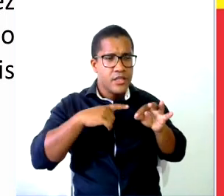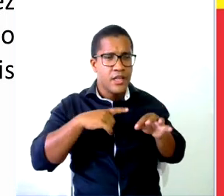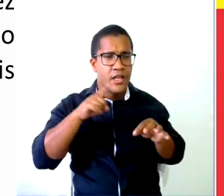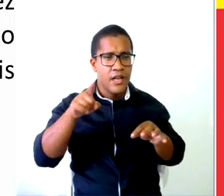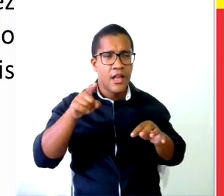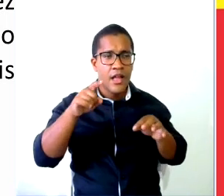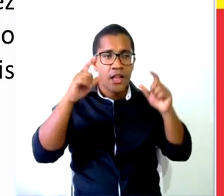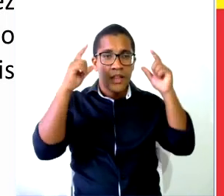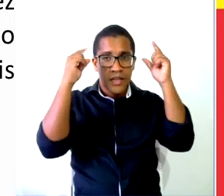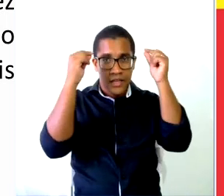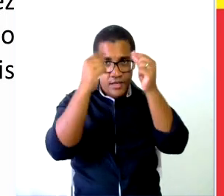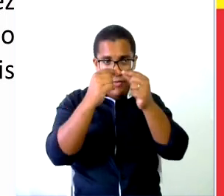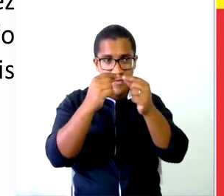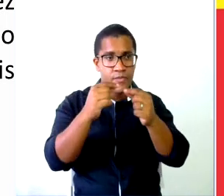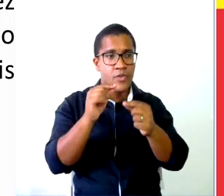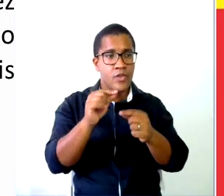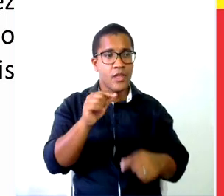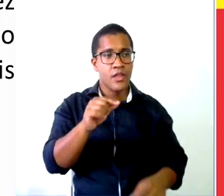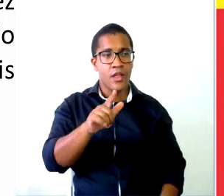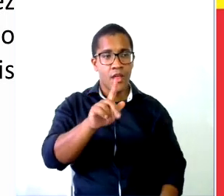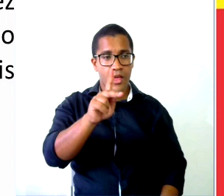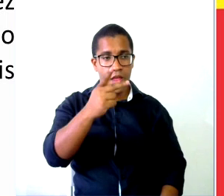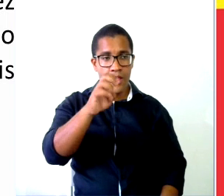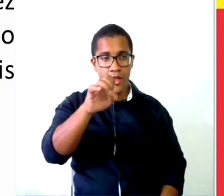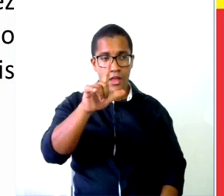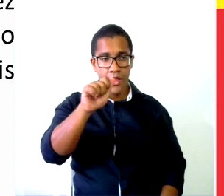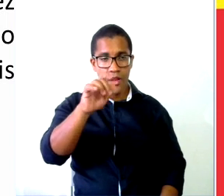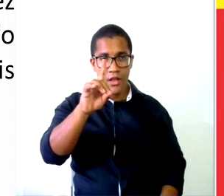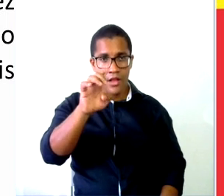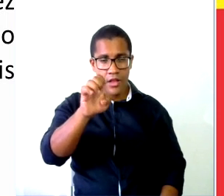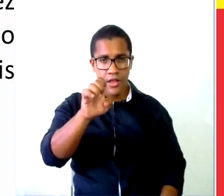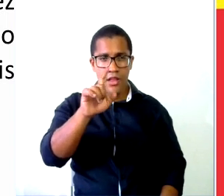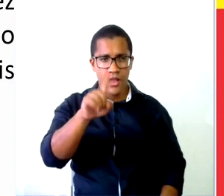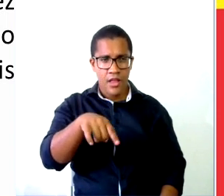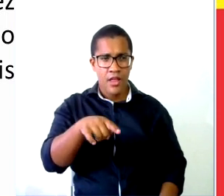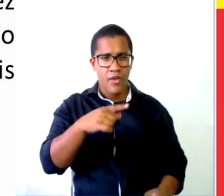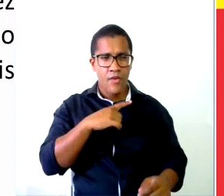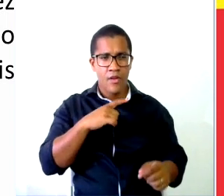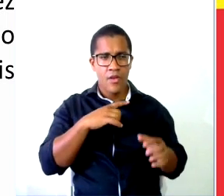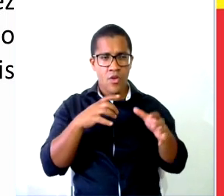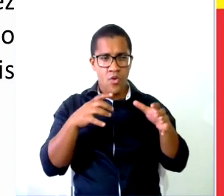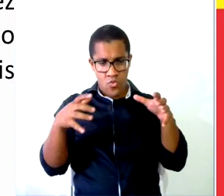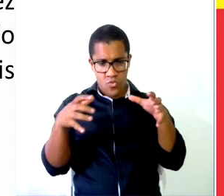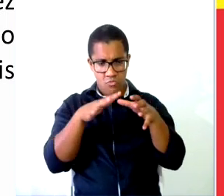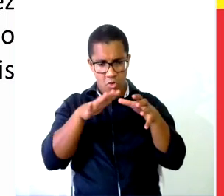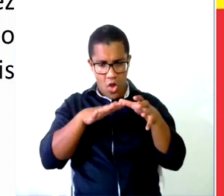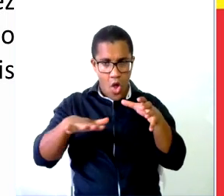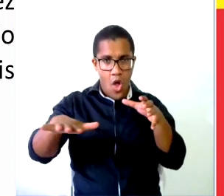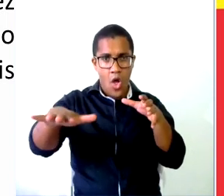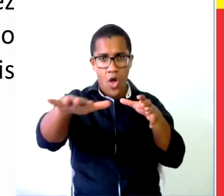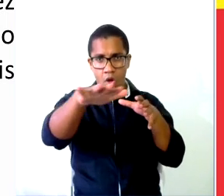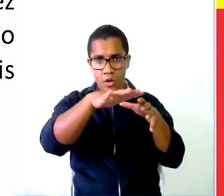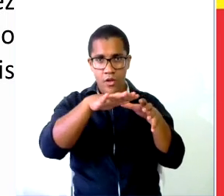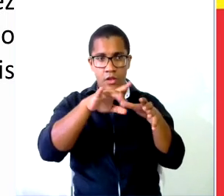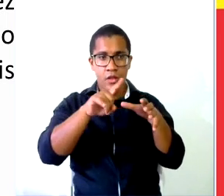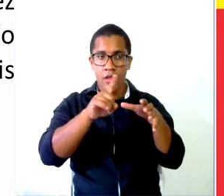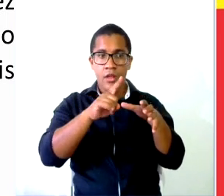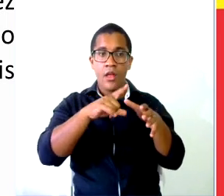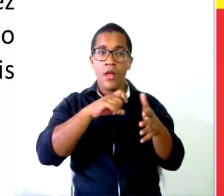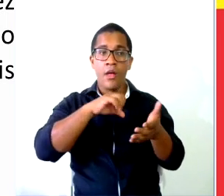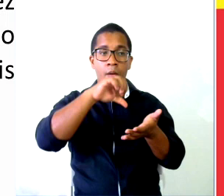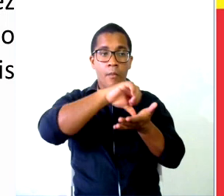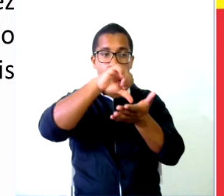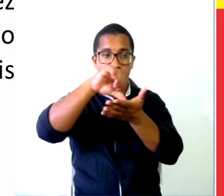é a Grécia, né? Não era uma agregação territorial, mas antes um conjunto de